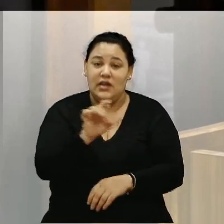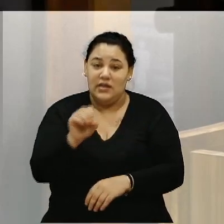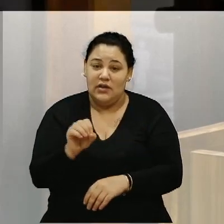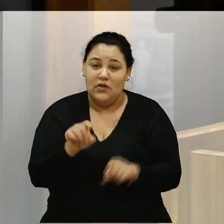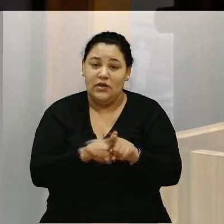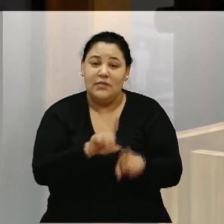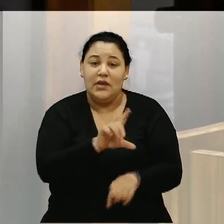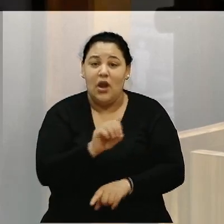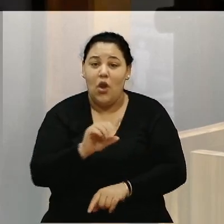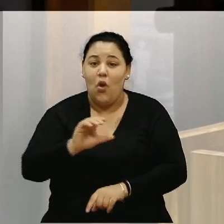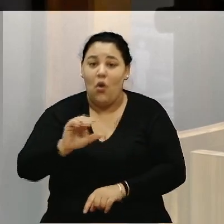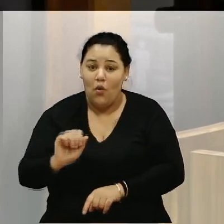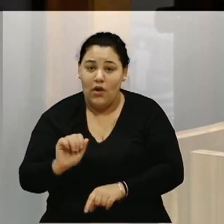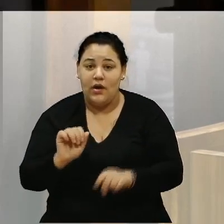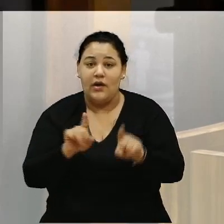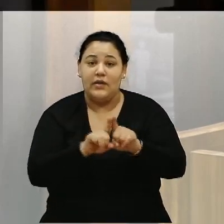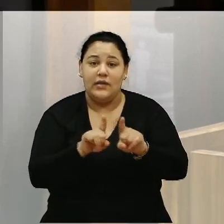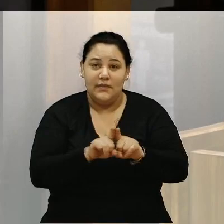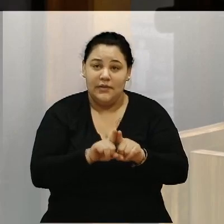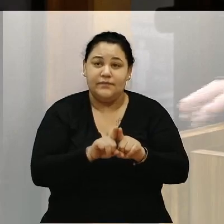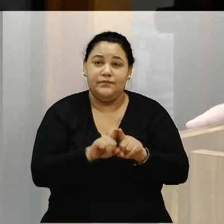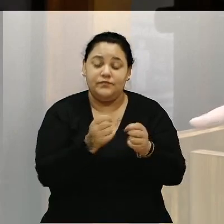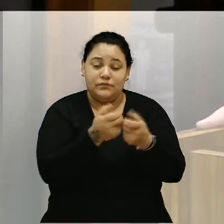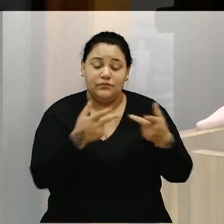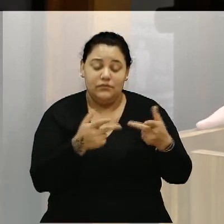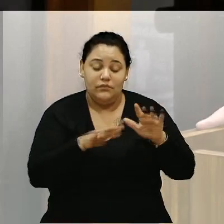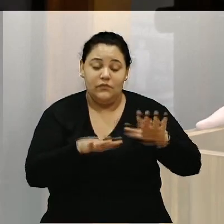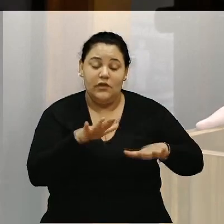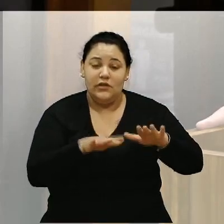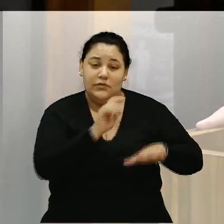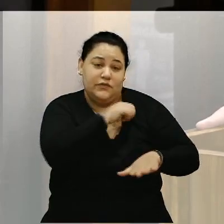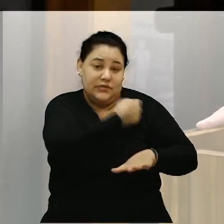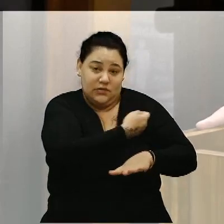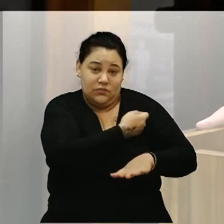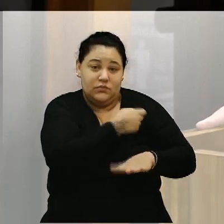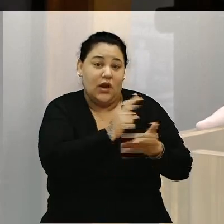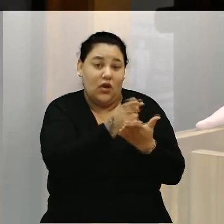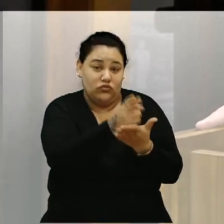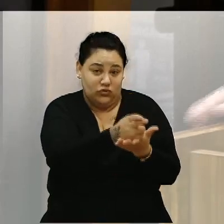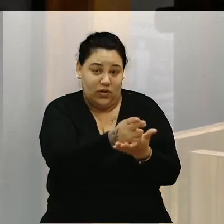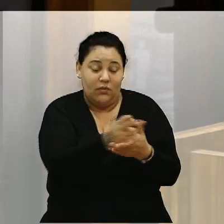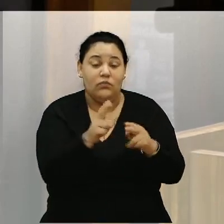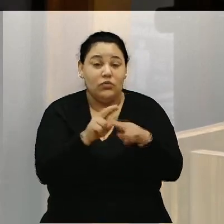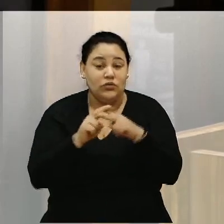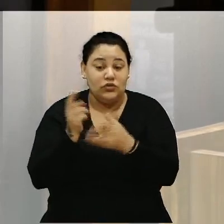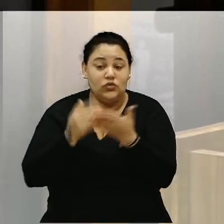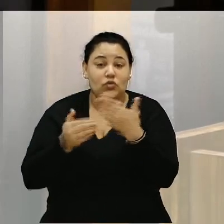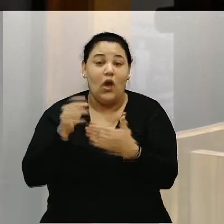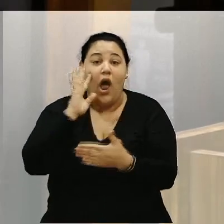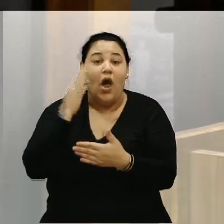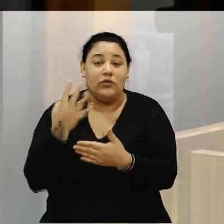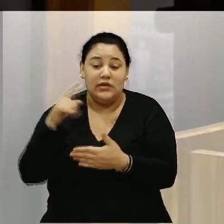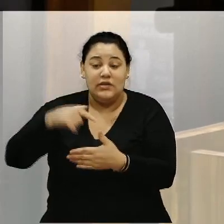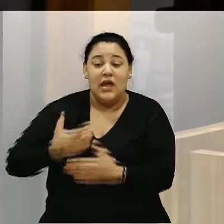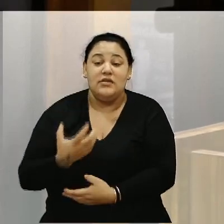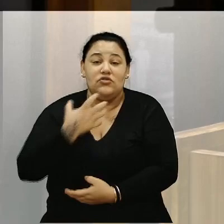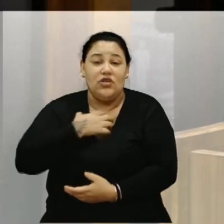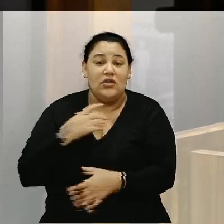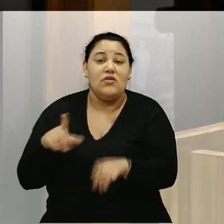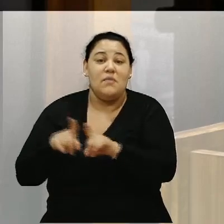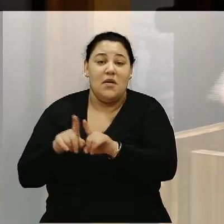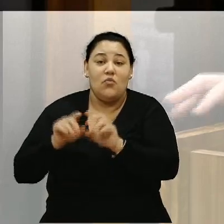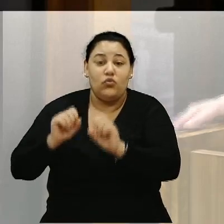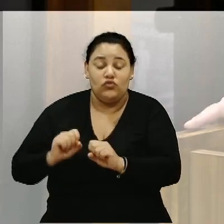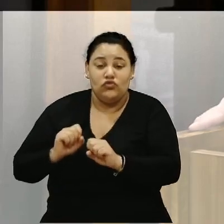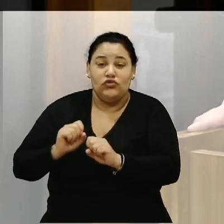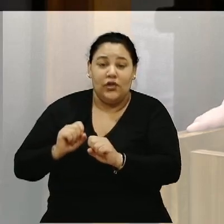então medidas de compensação para manter o equilíbrio fiscal. No entanto, isso tudo de alguma forma poderia ser suprido